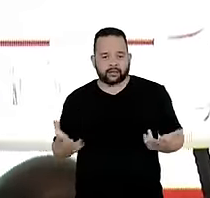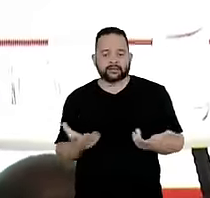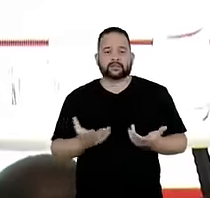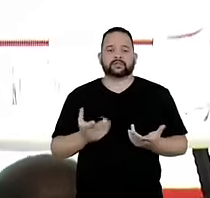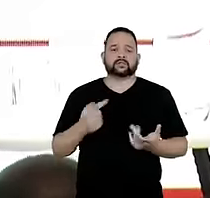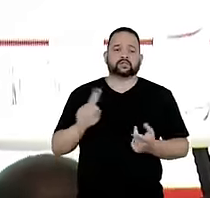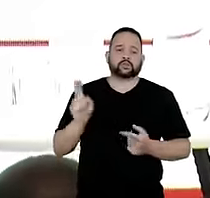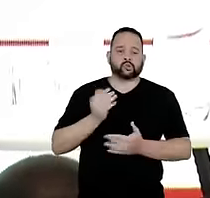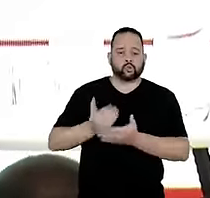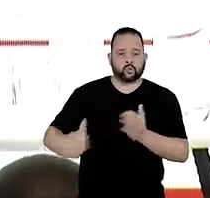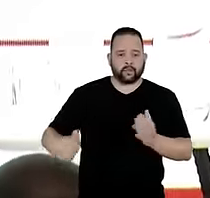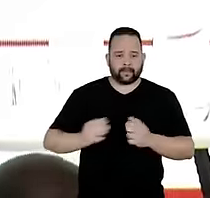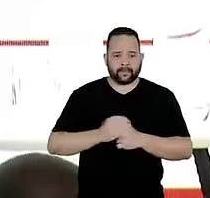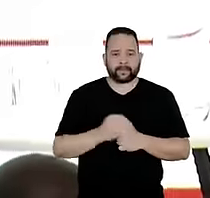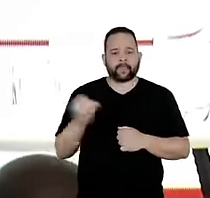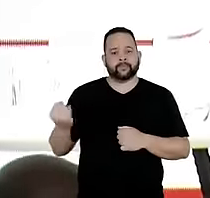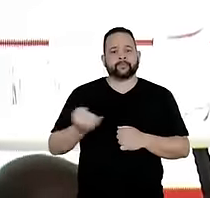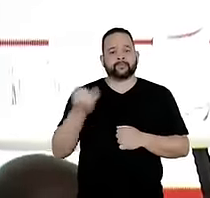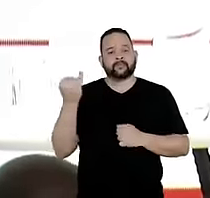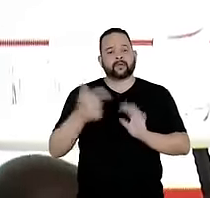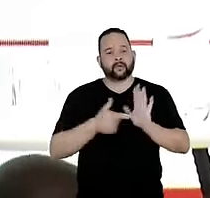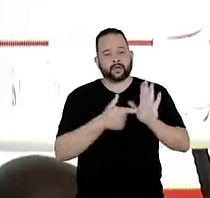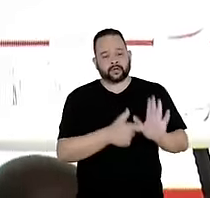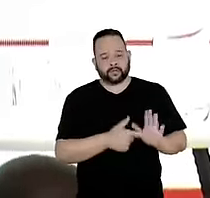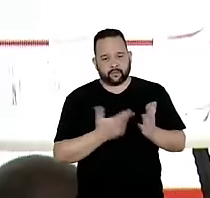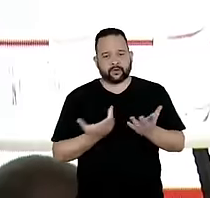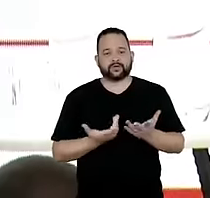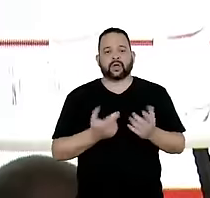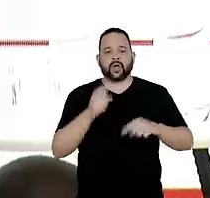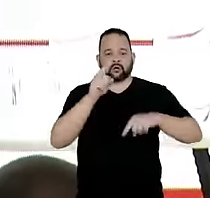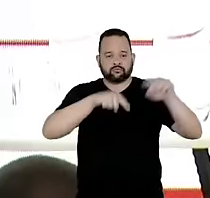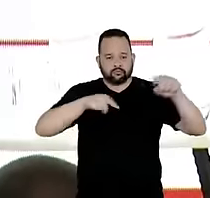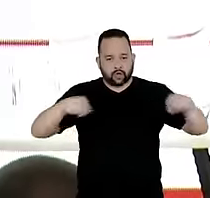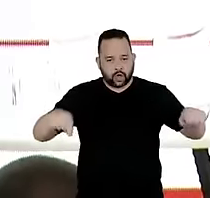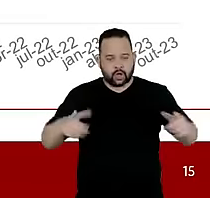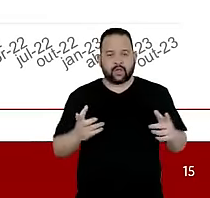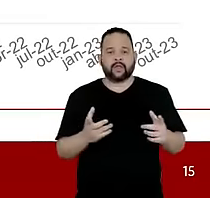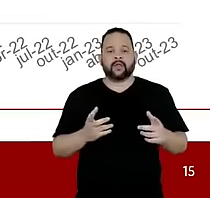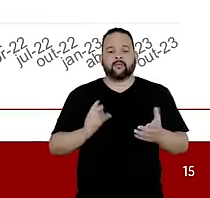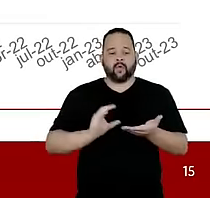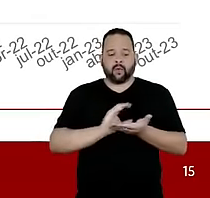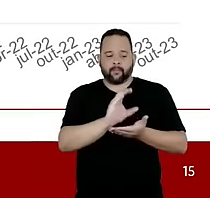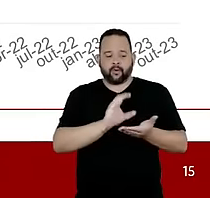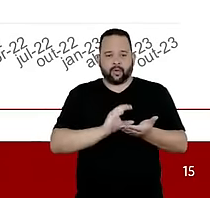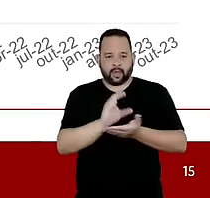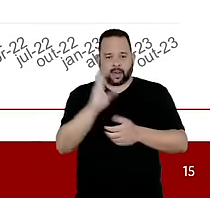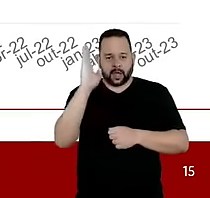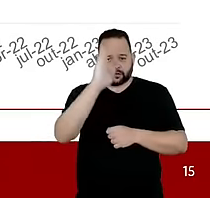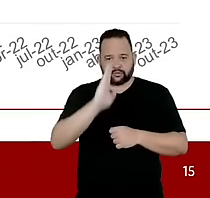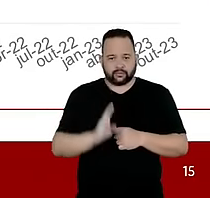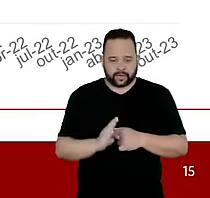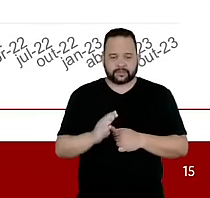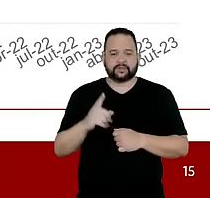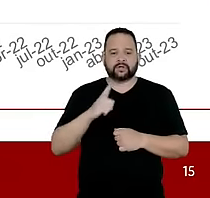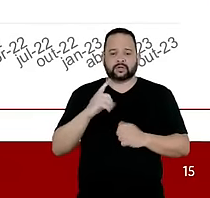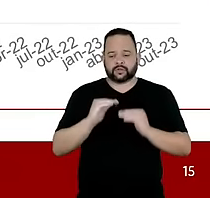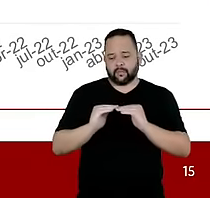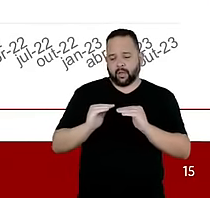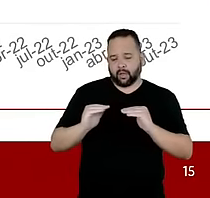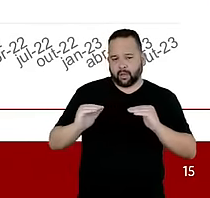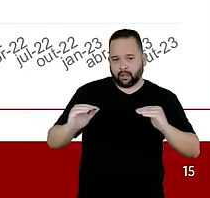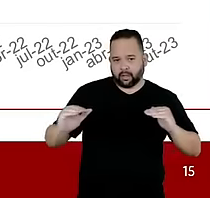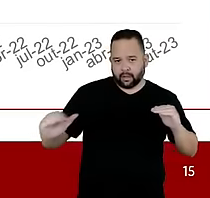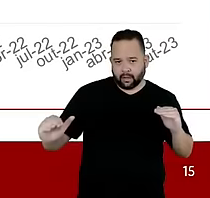é importante mostrar que as curvas que antigamente o mercado de crédito no Brasil tinha uma demanda muito grande porque era um fundo mais estável não tinha tanta volatilidade as curvas dos